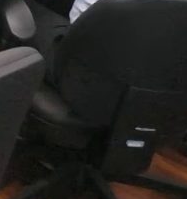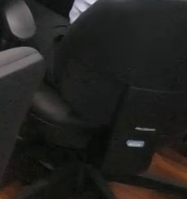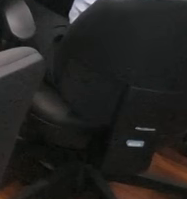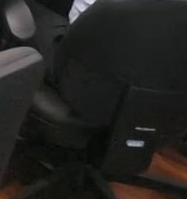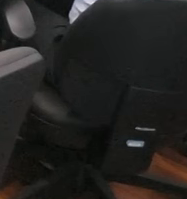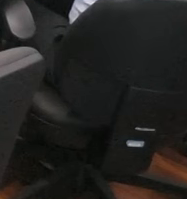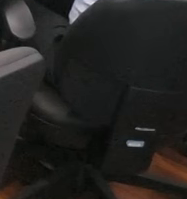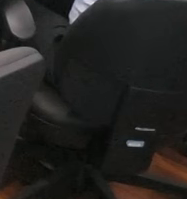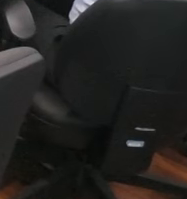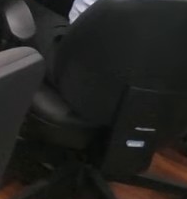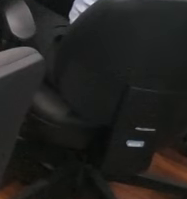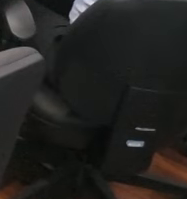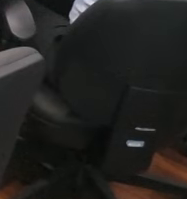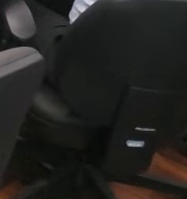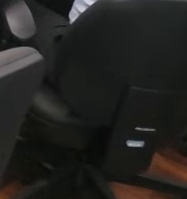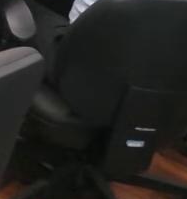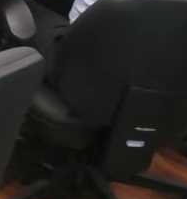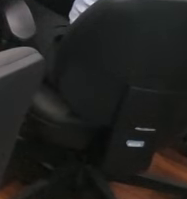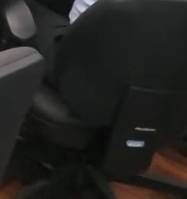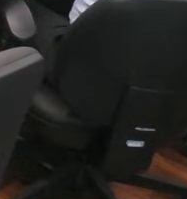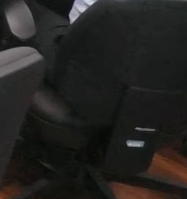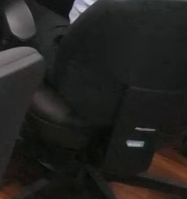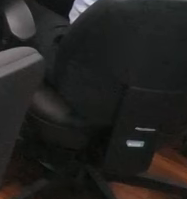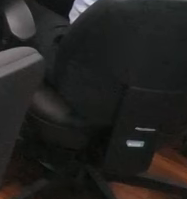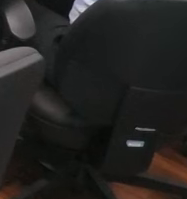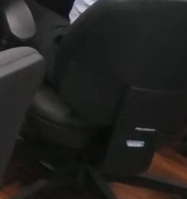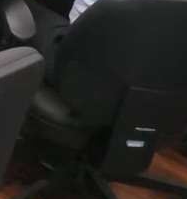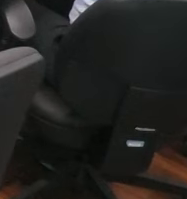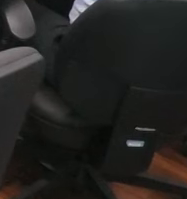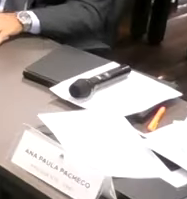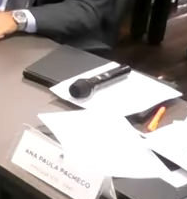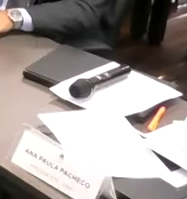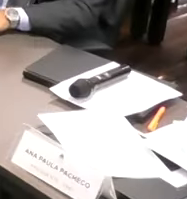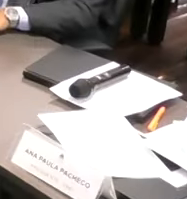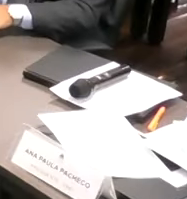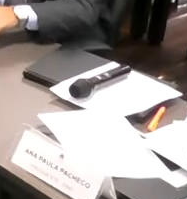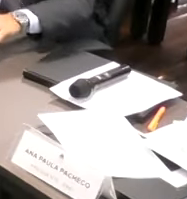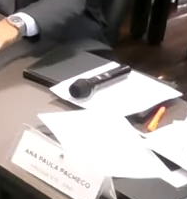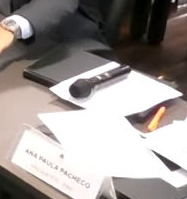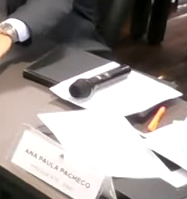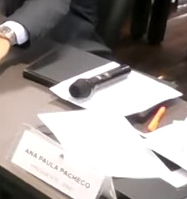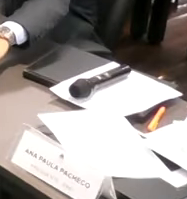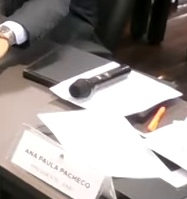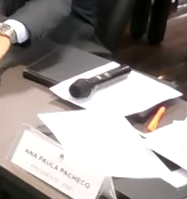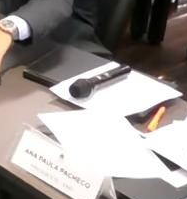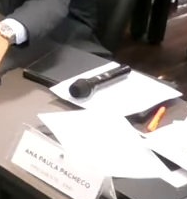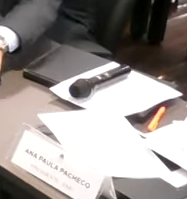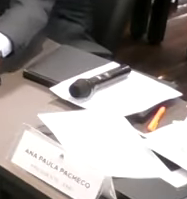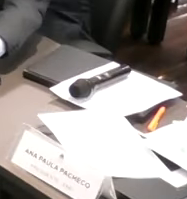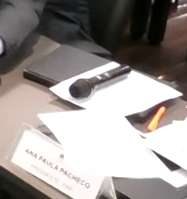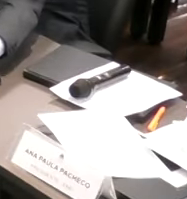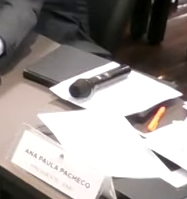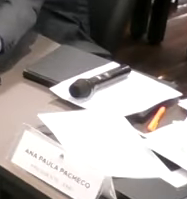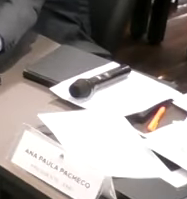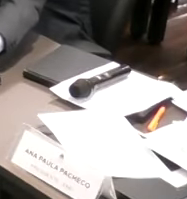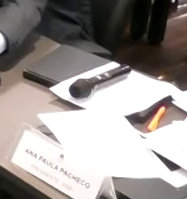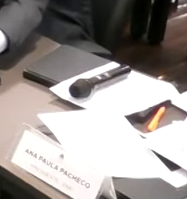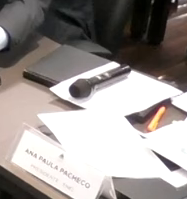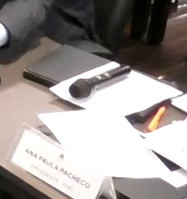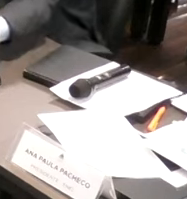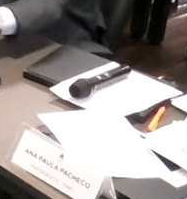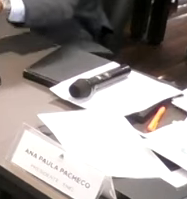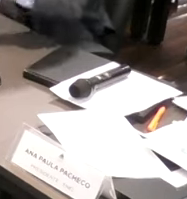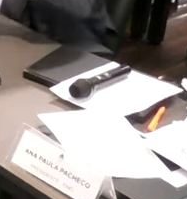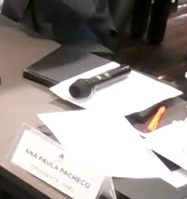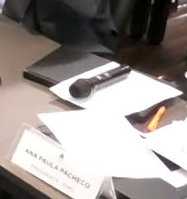tinha preparado uma fala para os acontecimentos da falta de energia. Lá nós somos atendidos pela